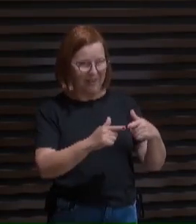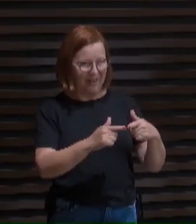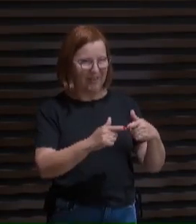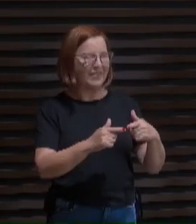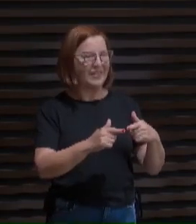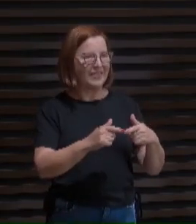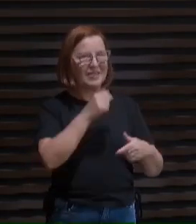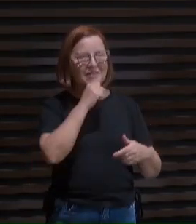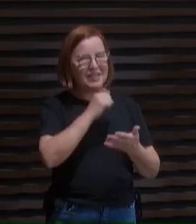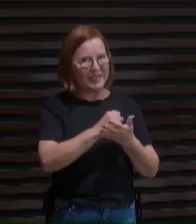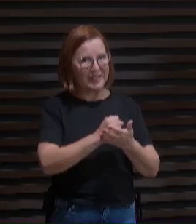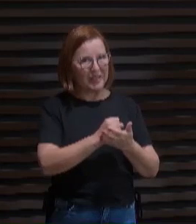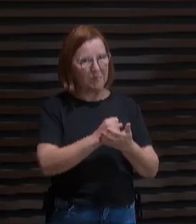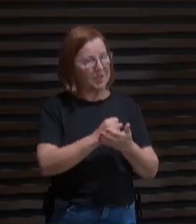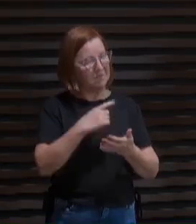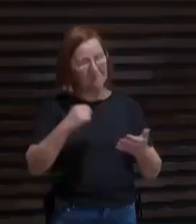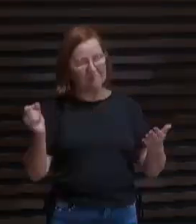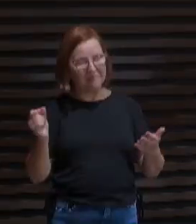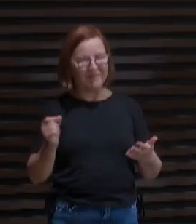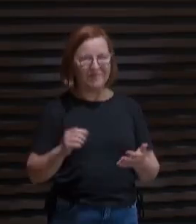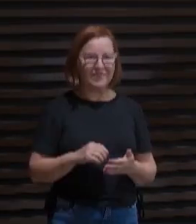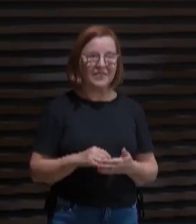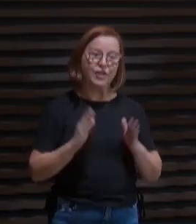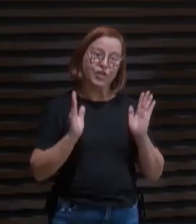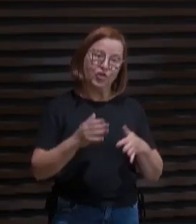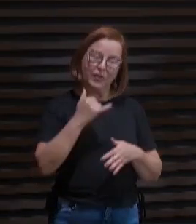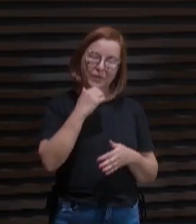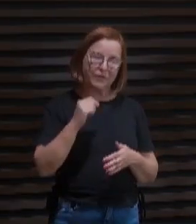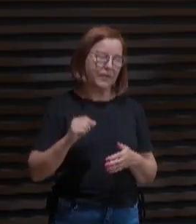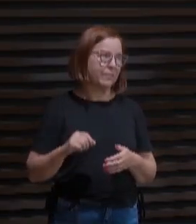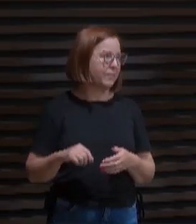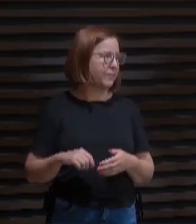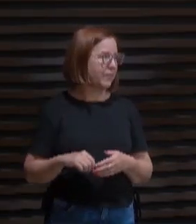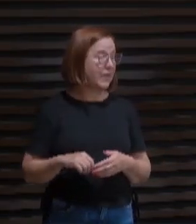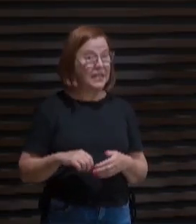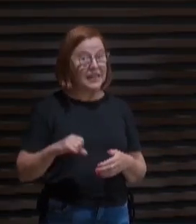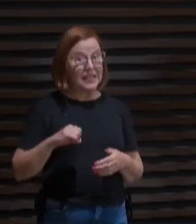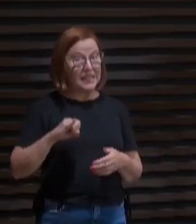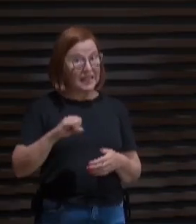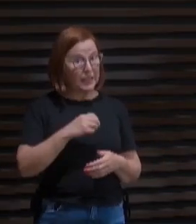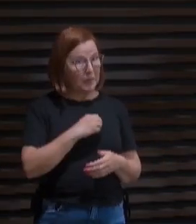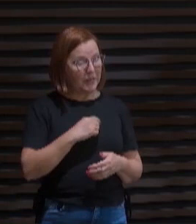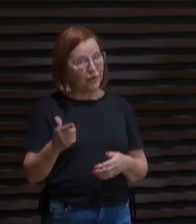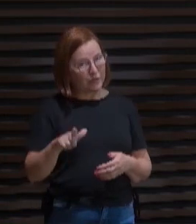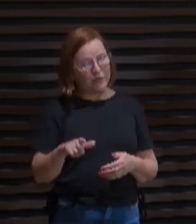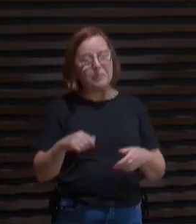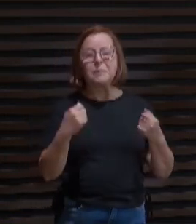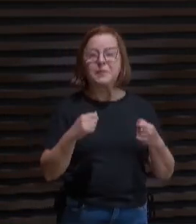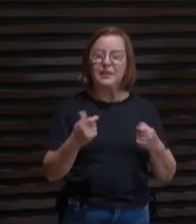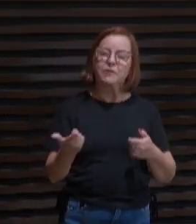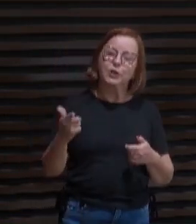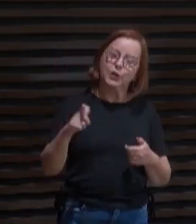já ia cometer vários pecados. E ele tinha que voltar, fazer novamente aquele ritual. Agora em Jesus,